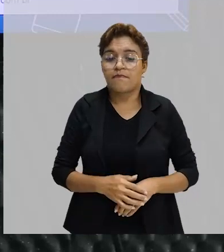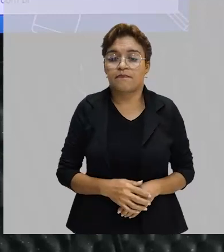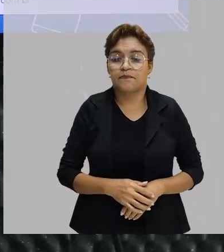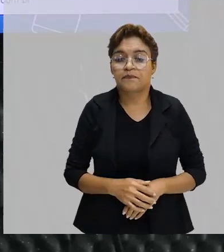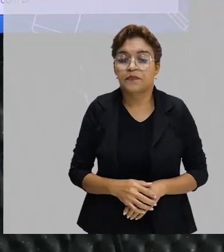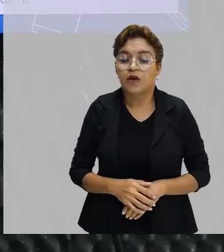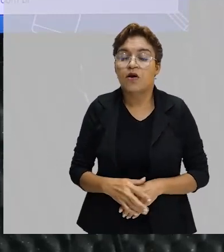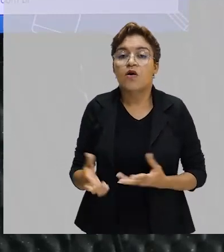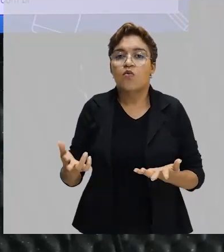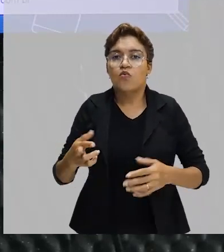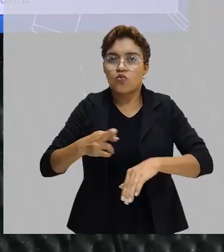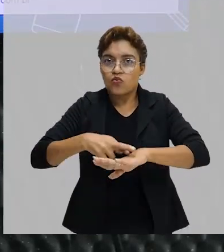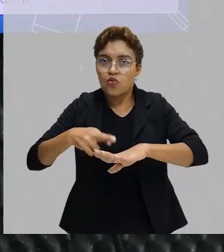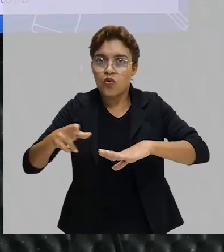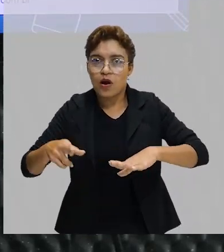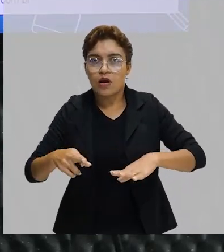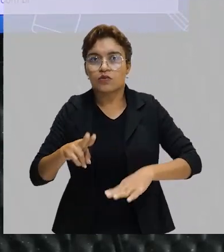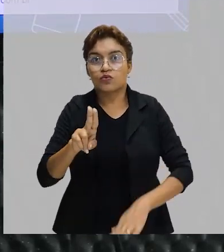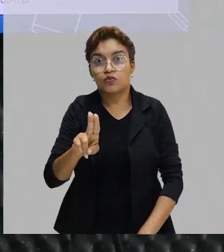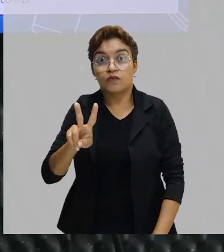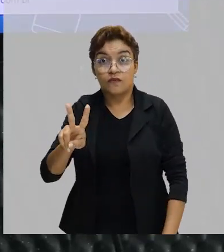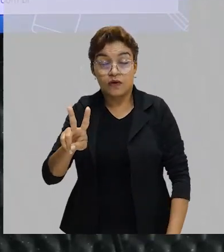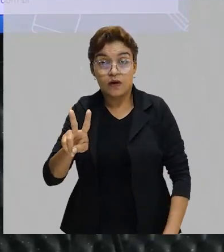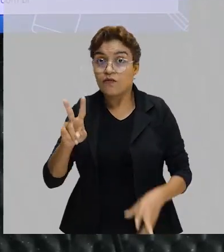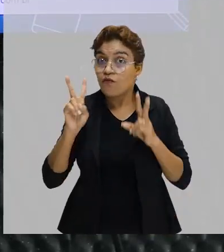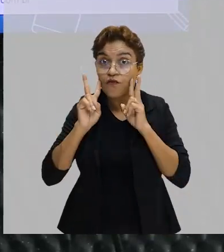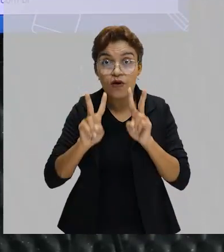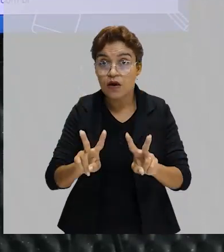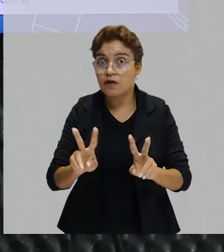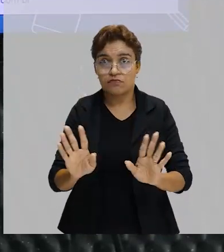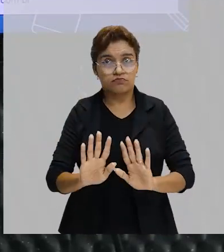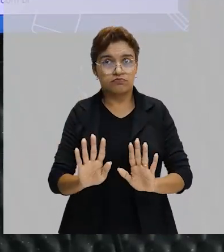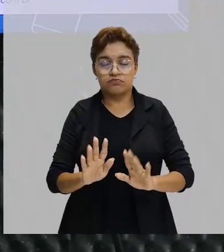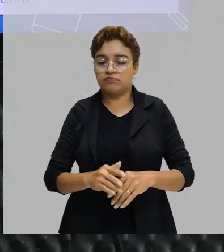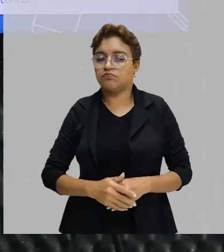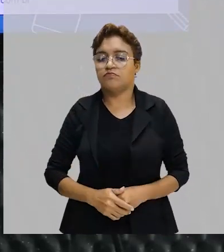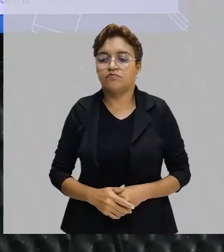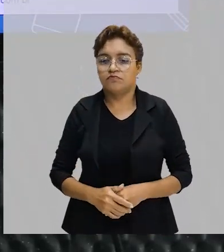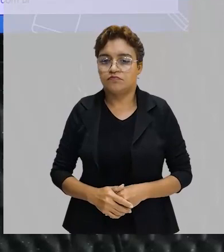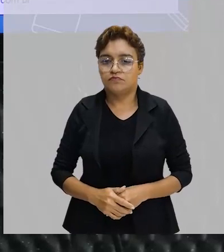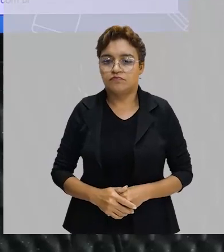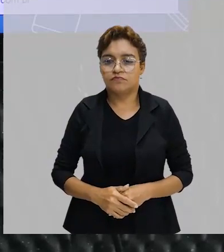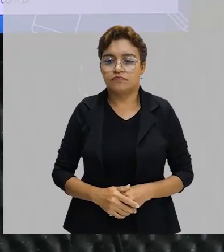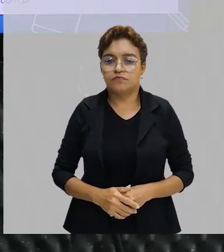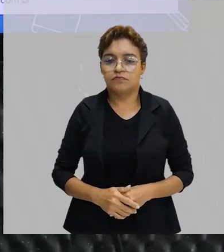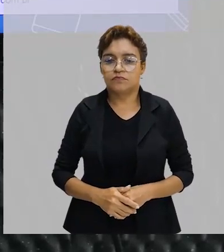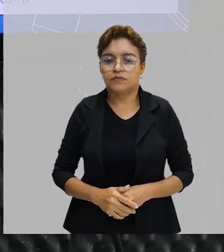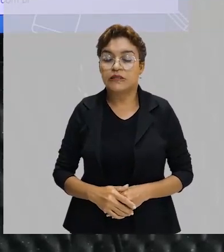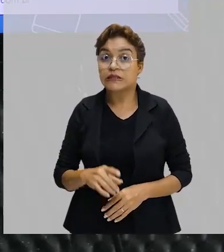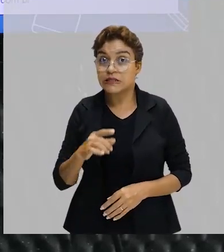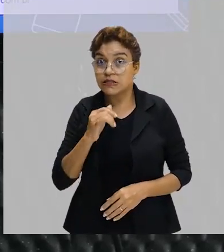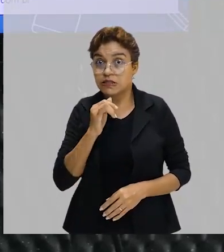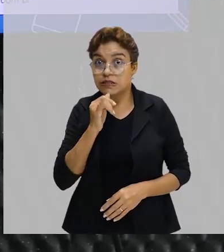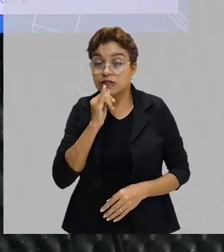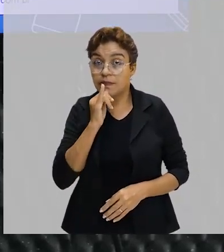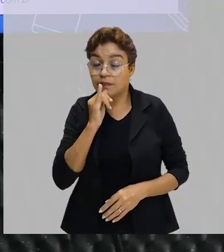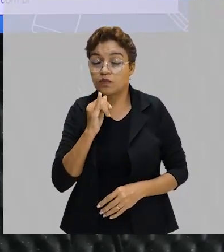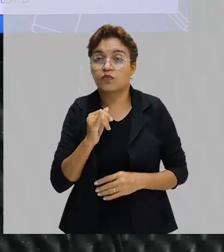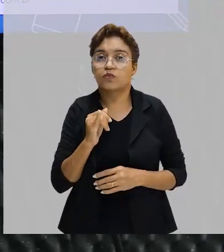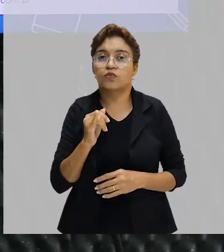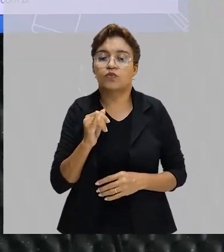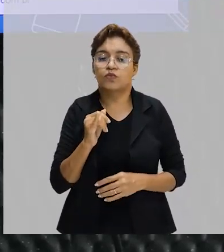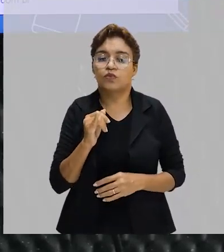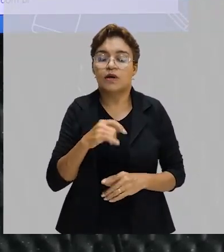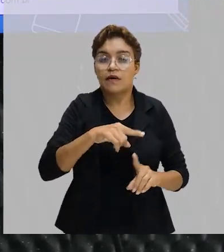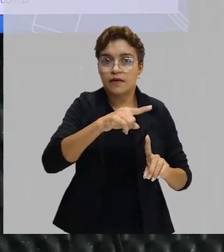raios ultravioletas não fazem parte do espectro visível, isto é, elas são para nós